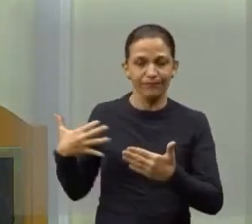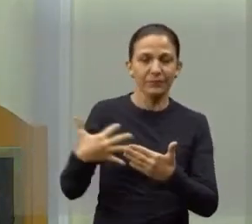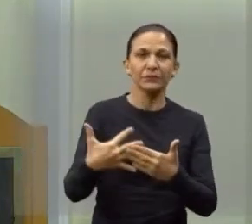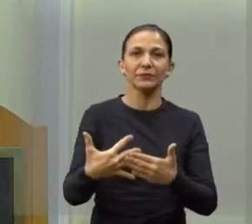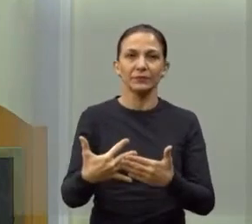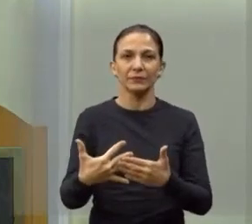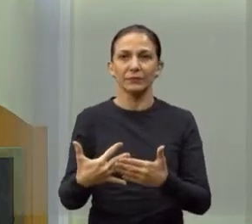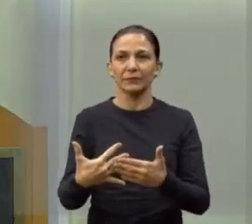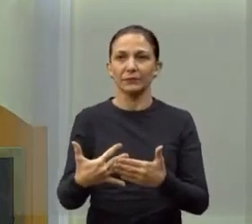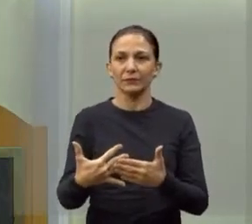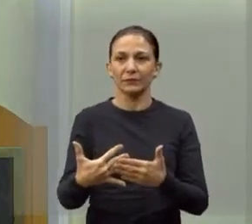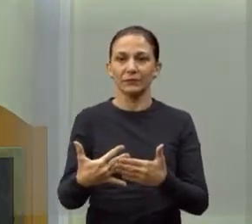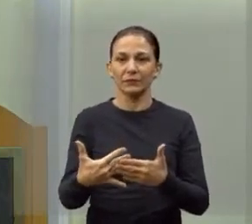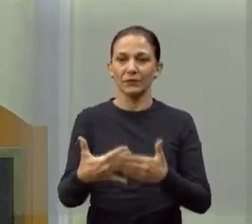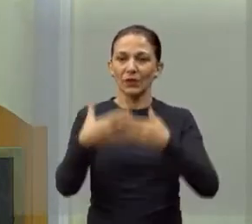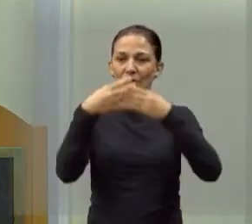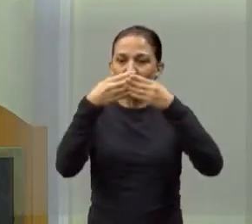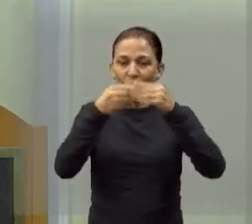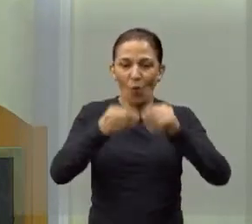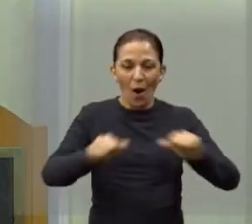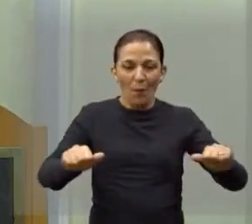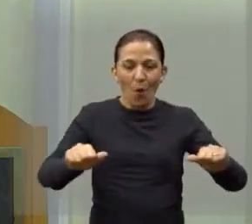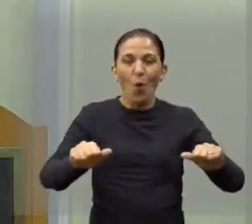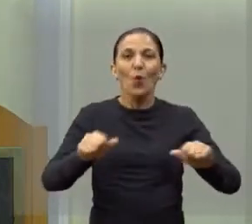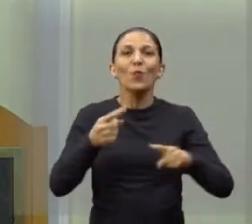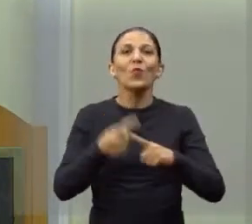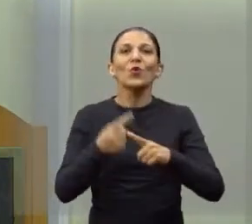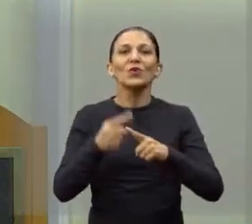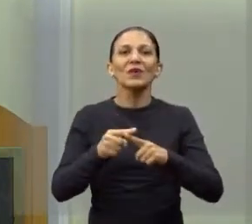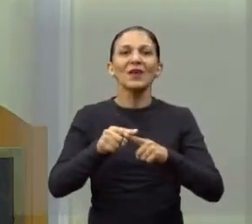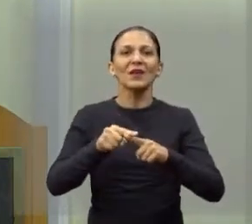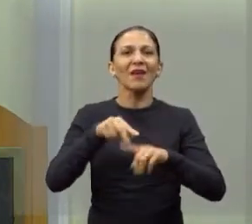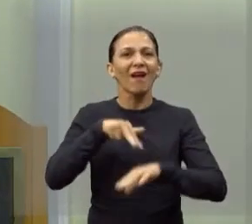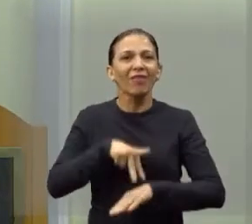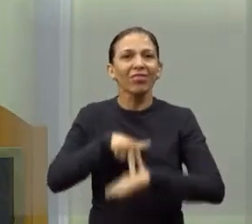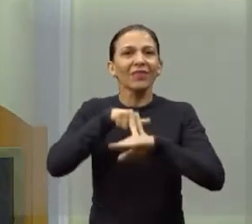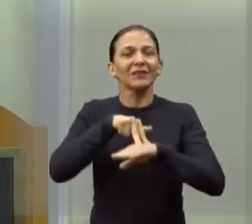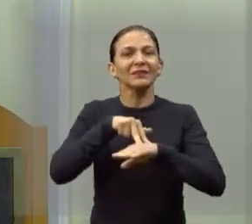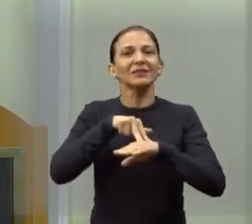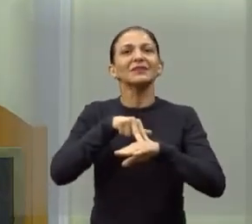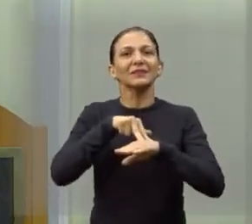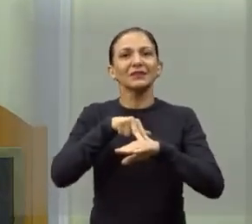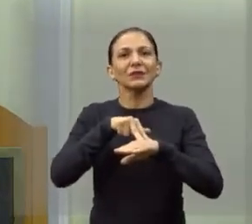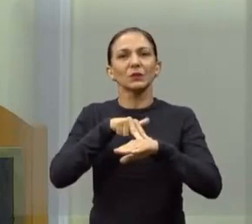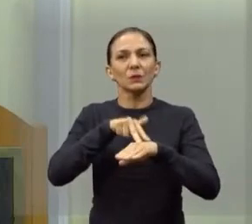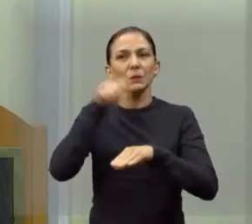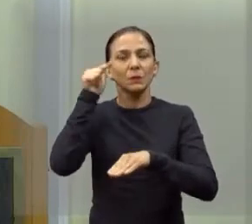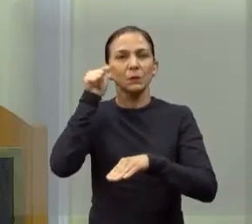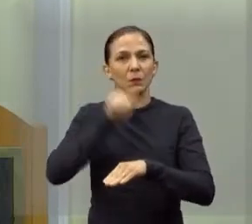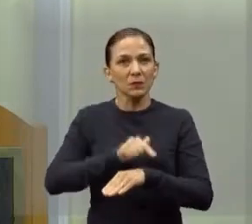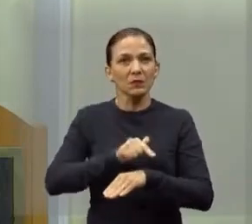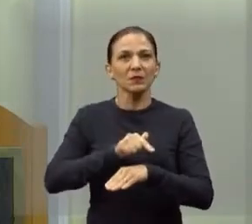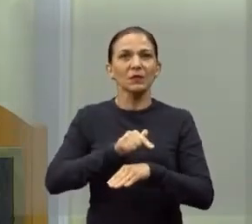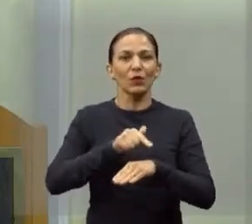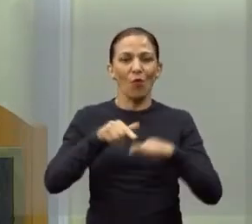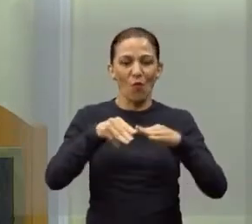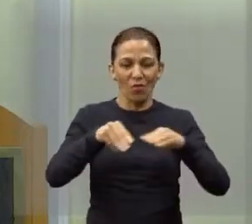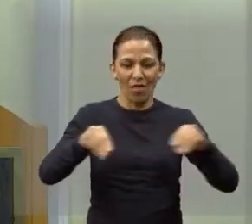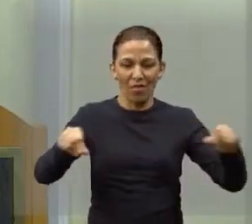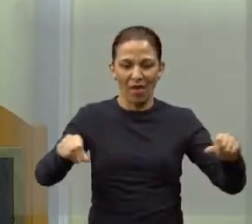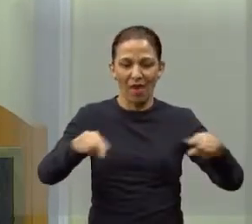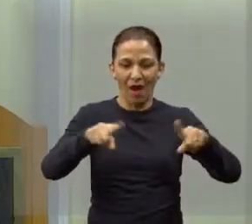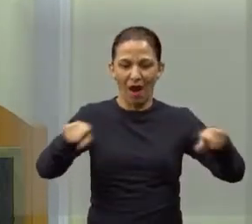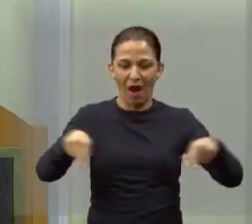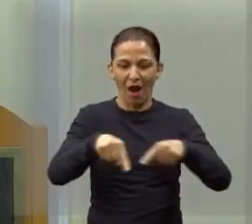Eles não foram extintos muito pela sua resistência e perseverança na manutenção das suas terras e